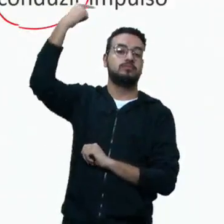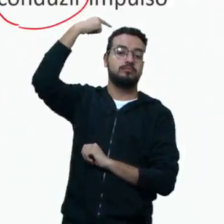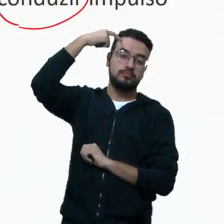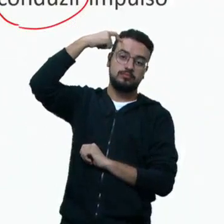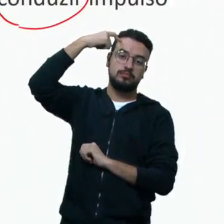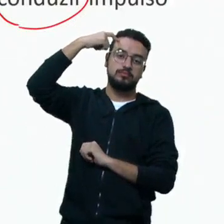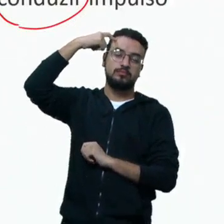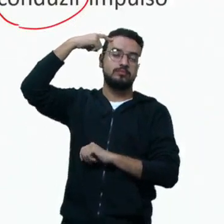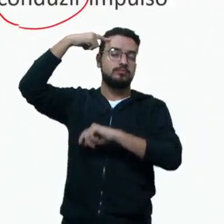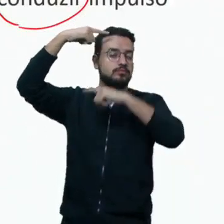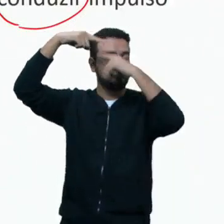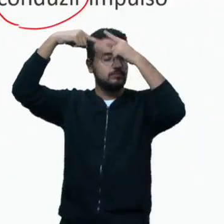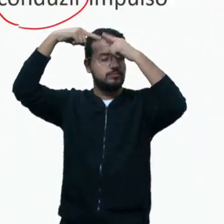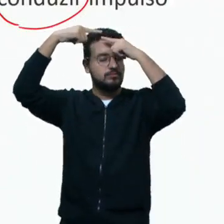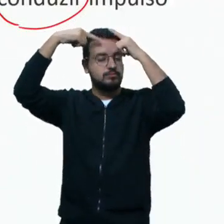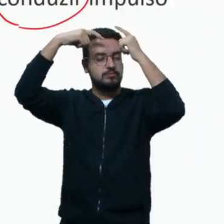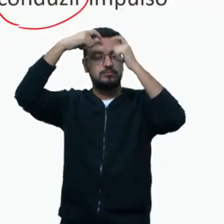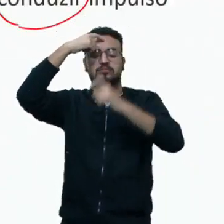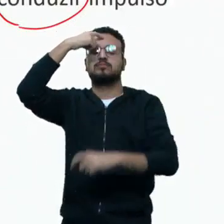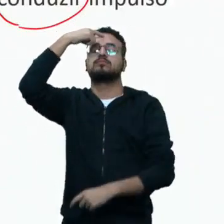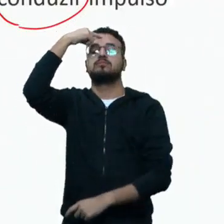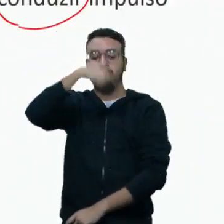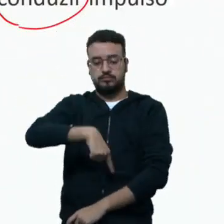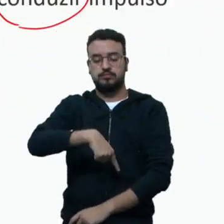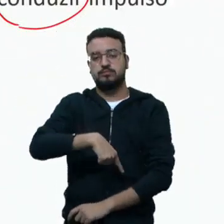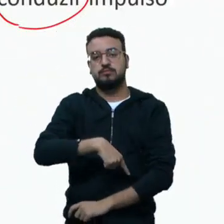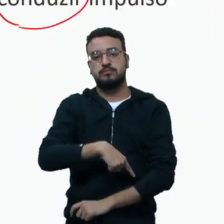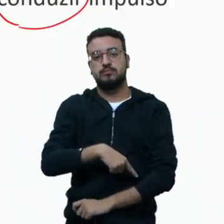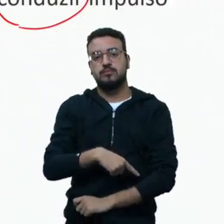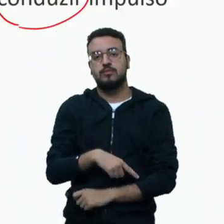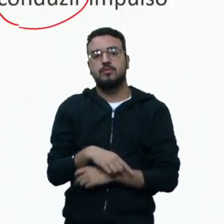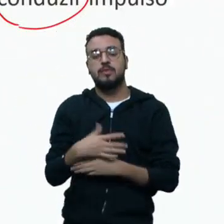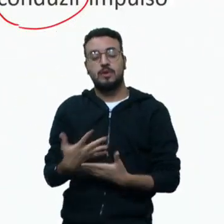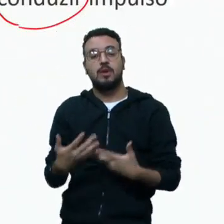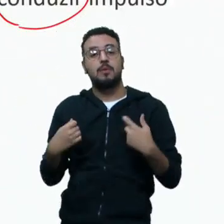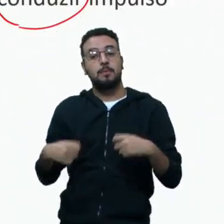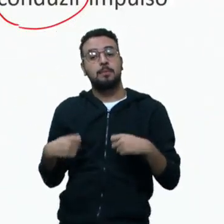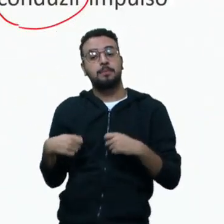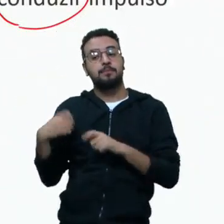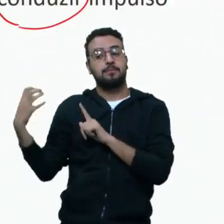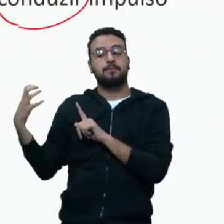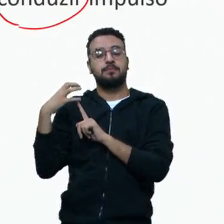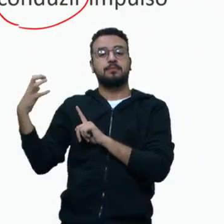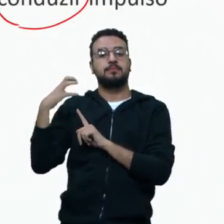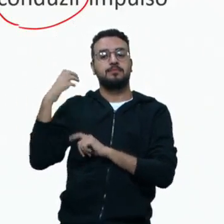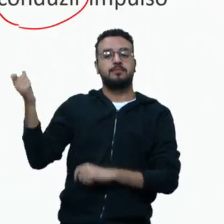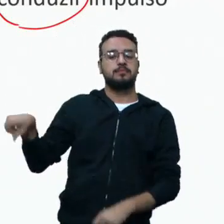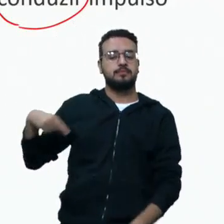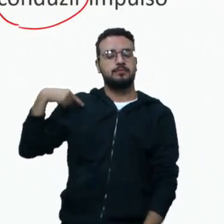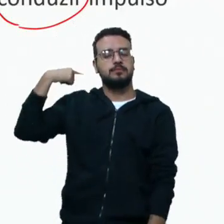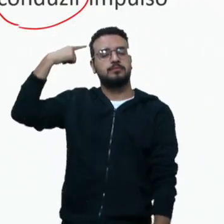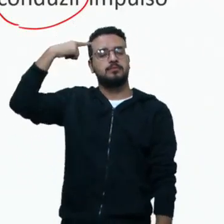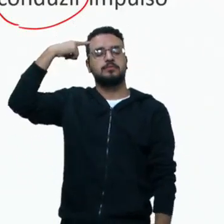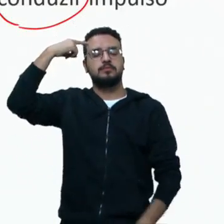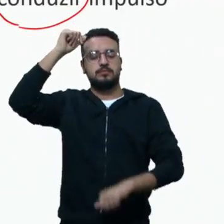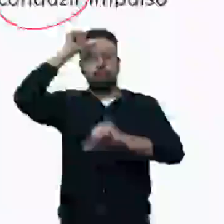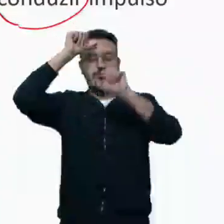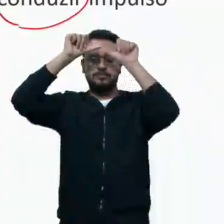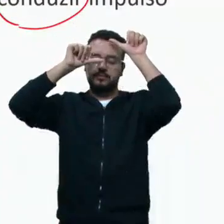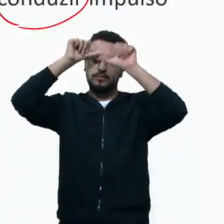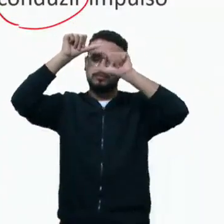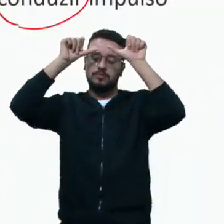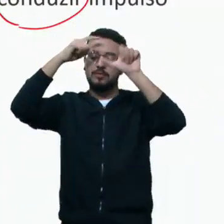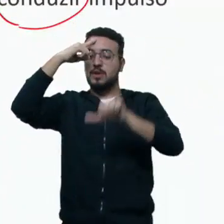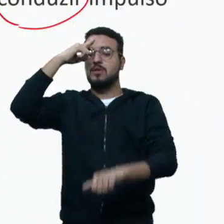é enviada, então, para quem vai realizar aquele movimento. Então, eu preciso de um estímulo, eu processo, eu interpreto aquilo, gero a